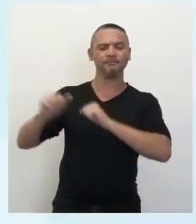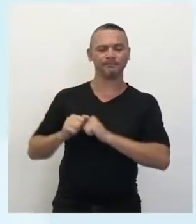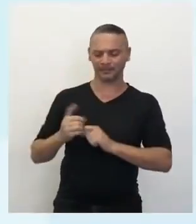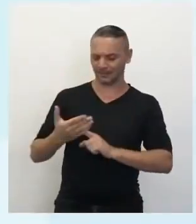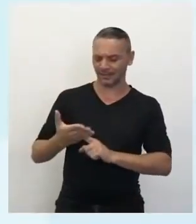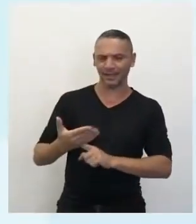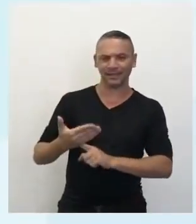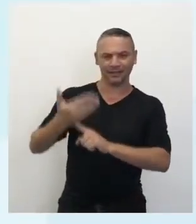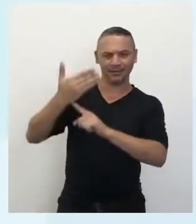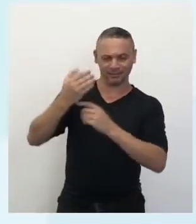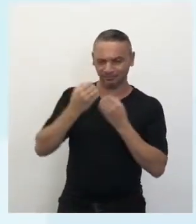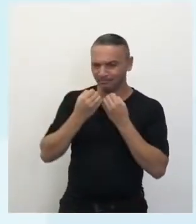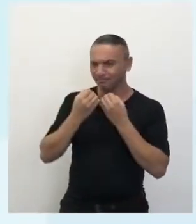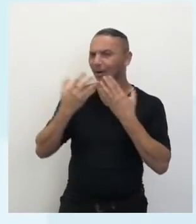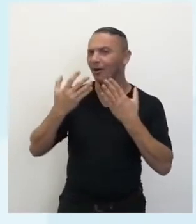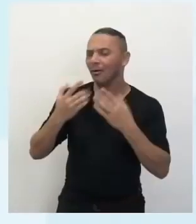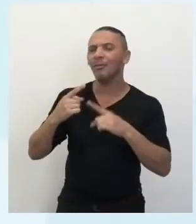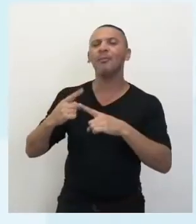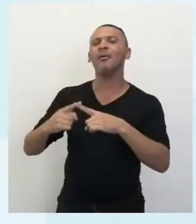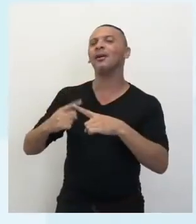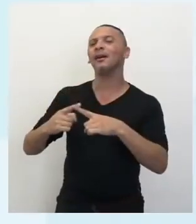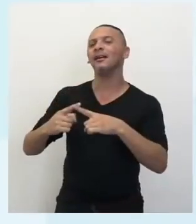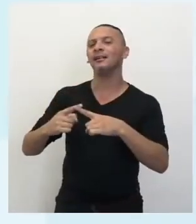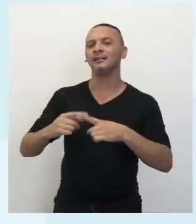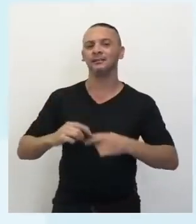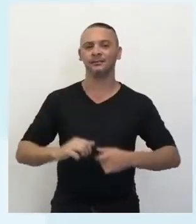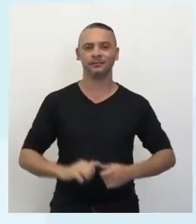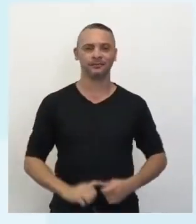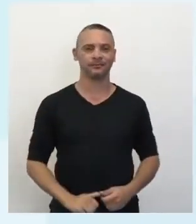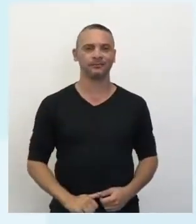da tecnologia?